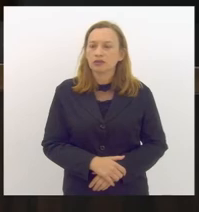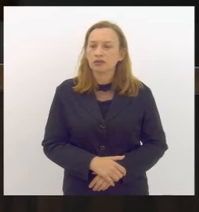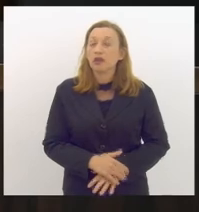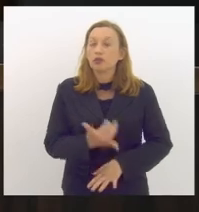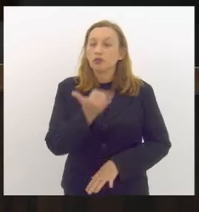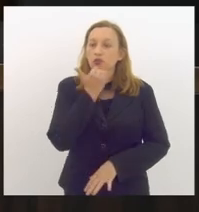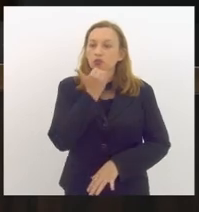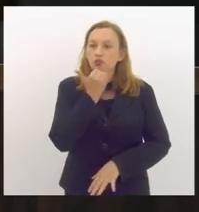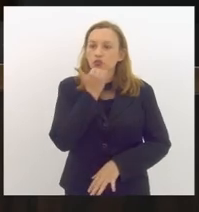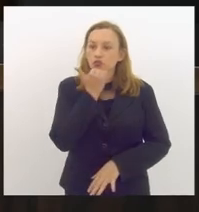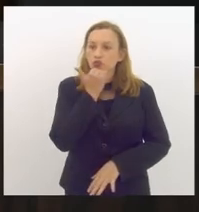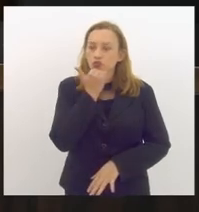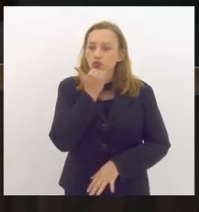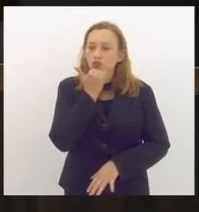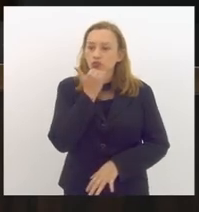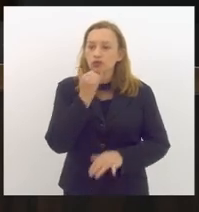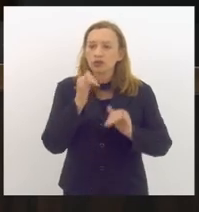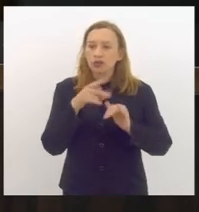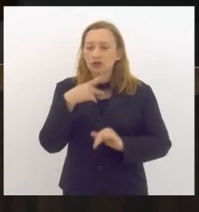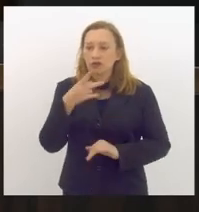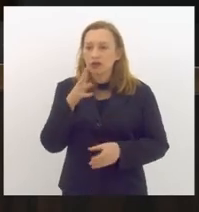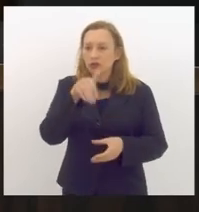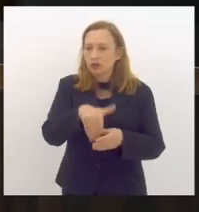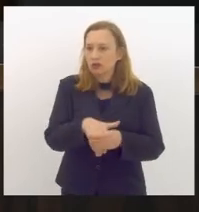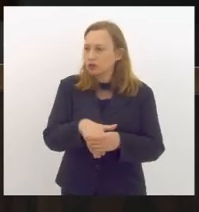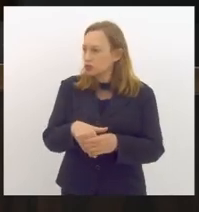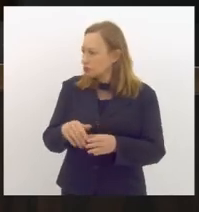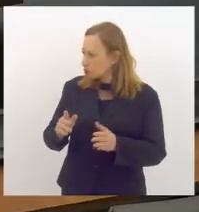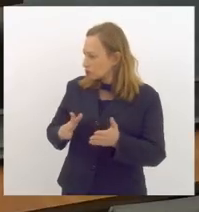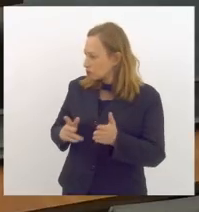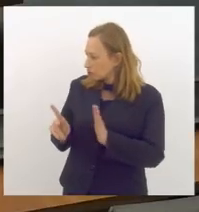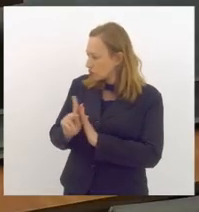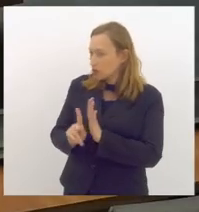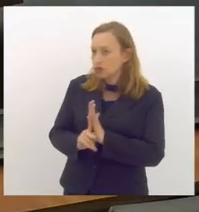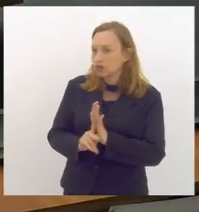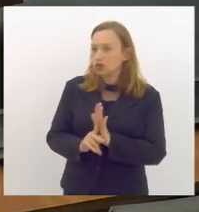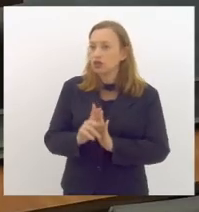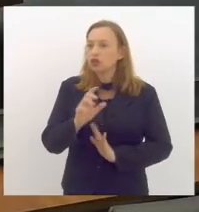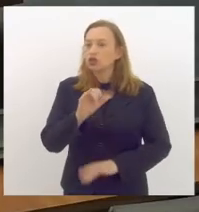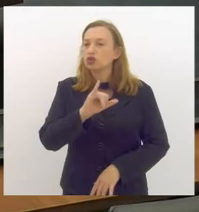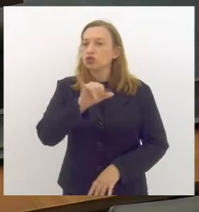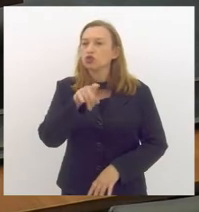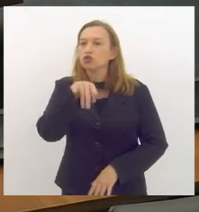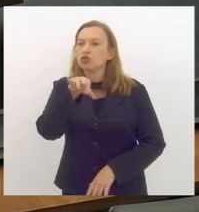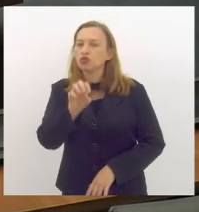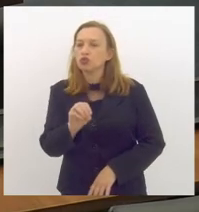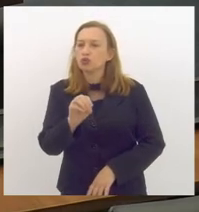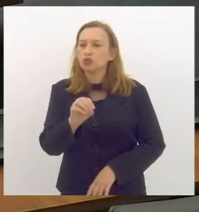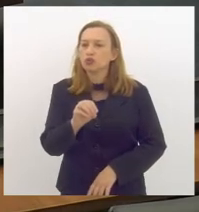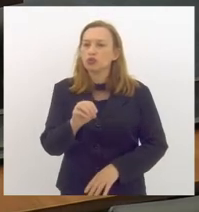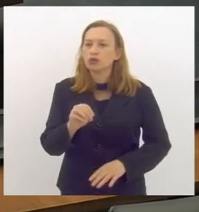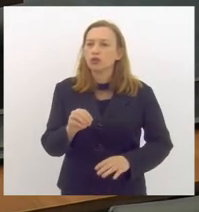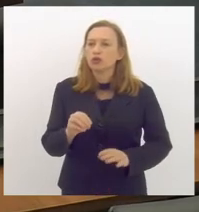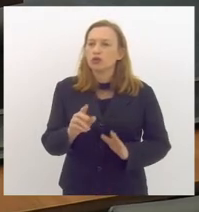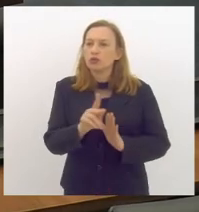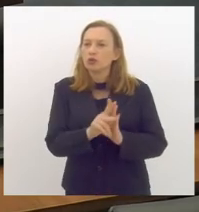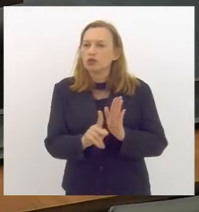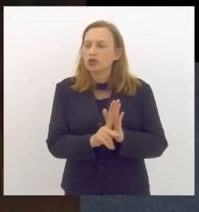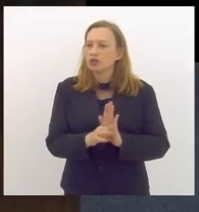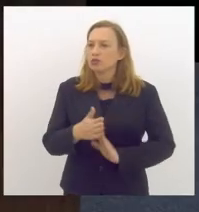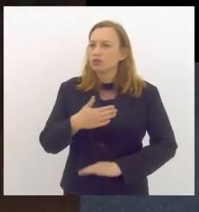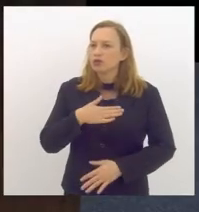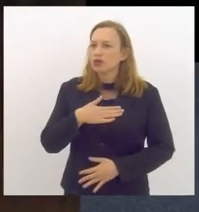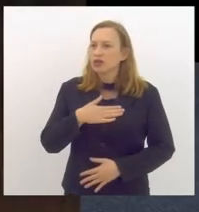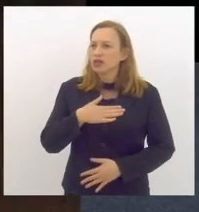Perdão. A senhora vai declarar a voz de que projeto? Júlio das Pretas. Projeto de minha autoria, Júlio das